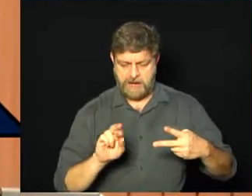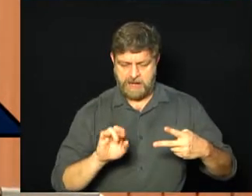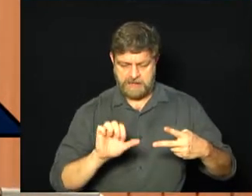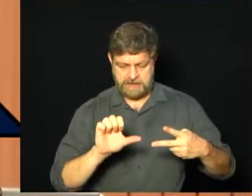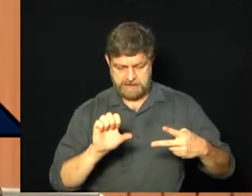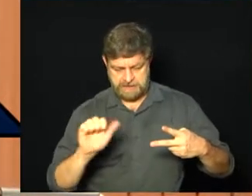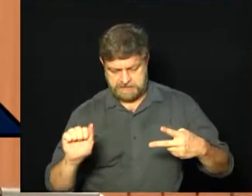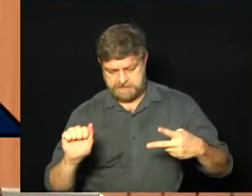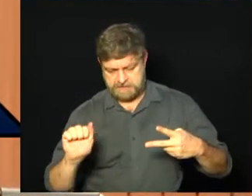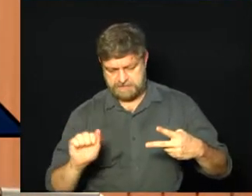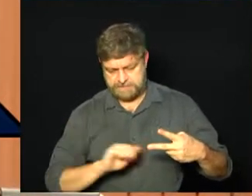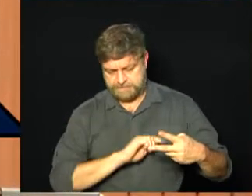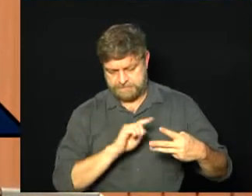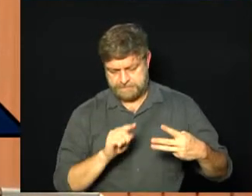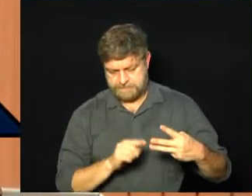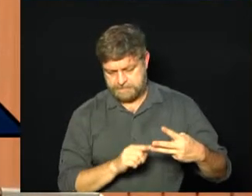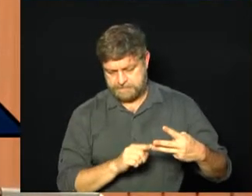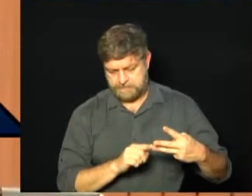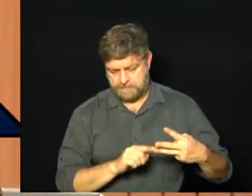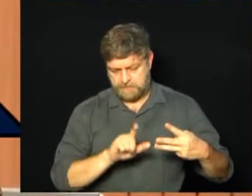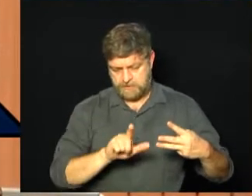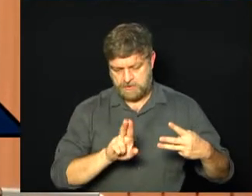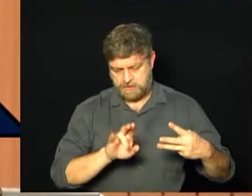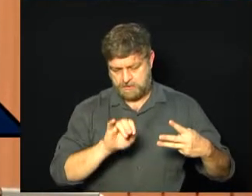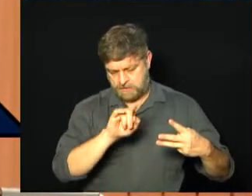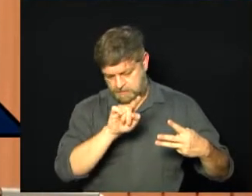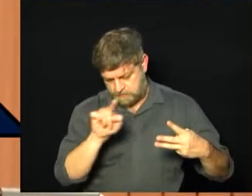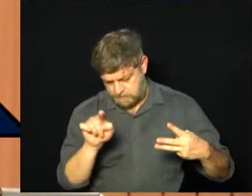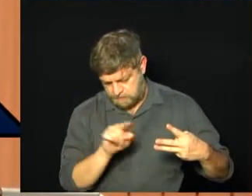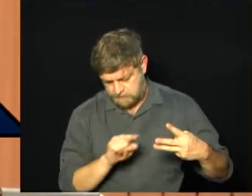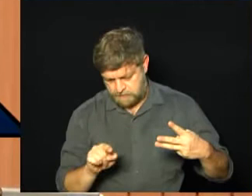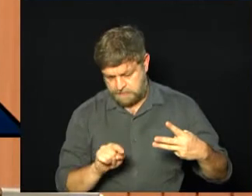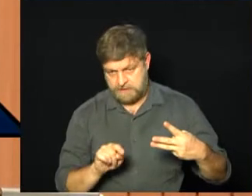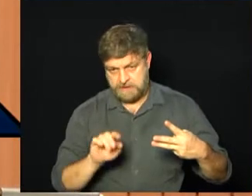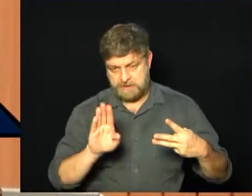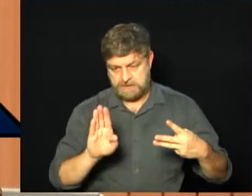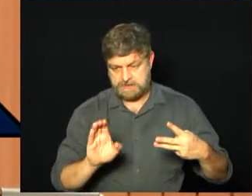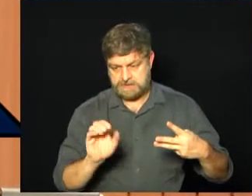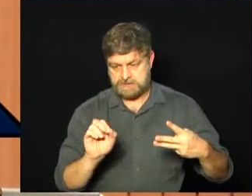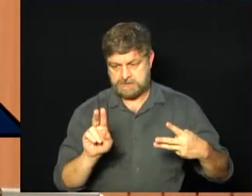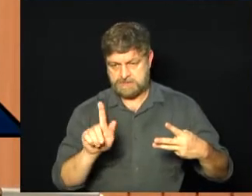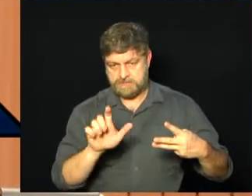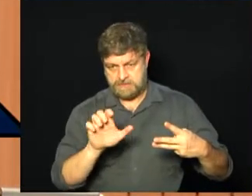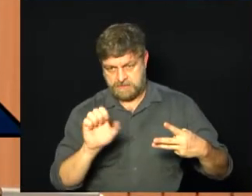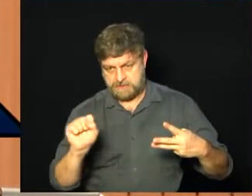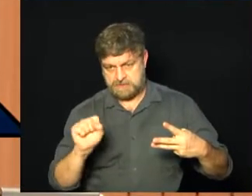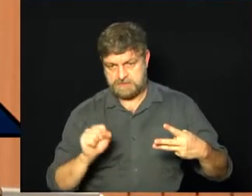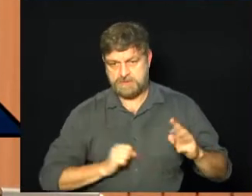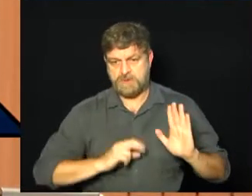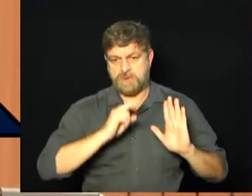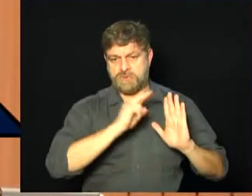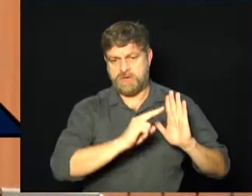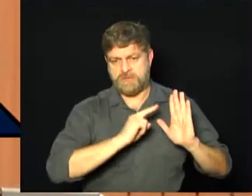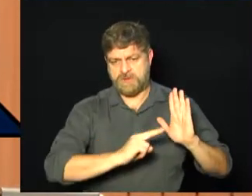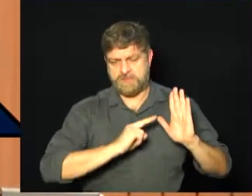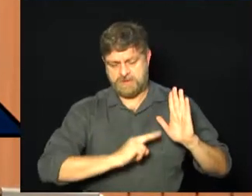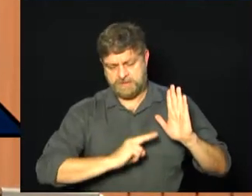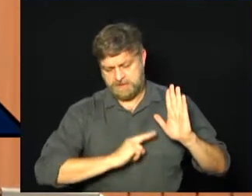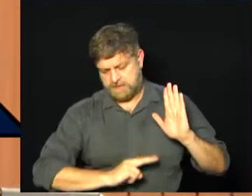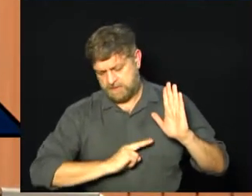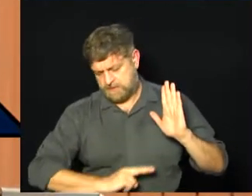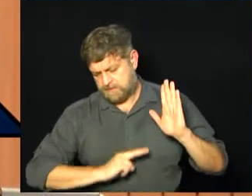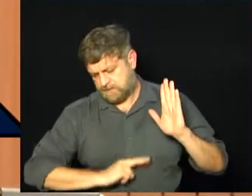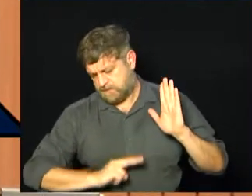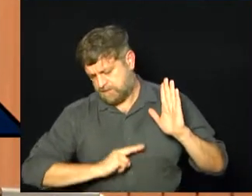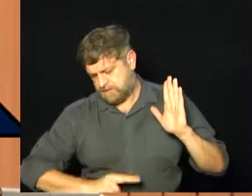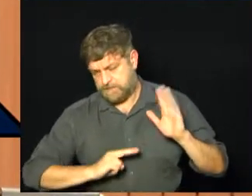Mendes Nogueira, doutor Luiz Carlos Ribeiro Borges, não vou citar mais os cargos, só a sequência.